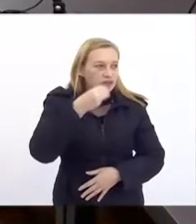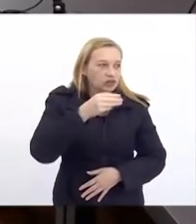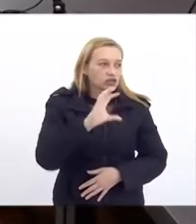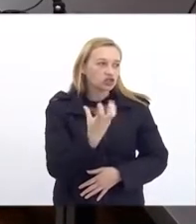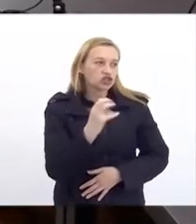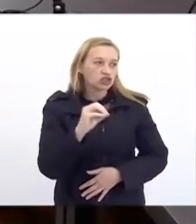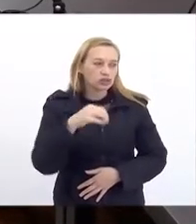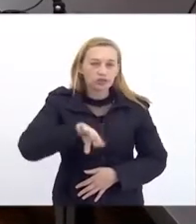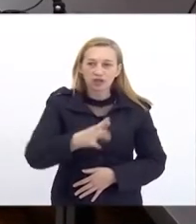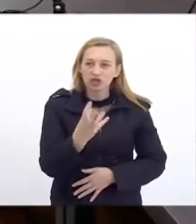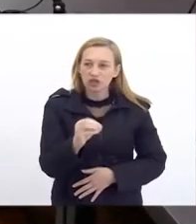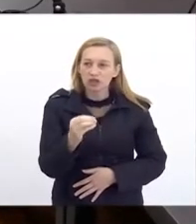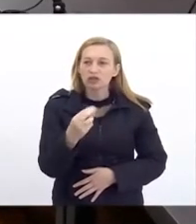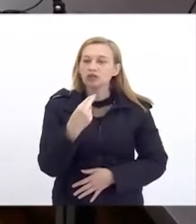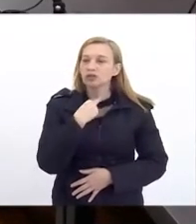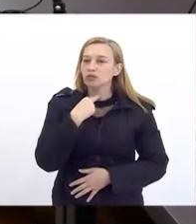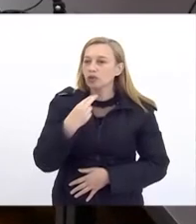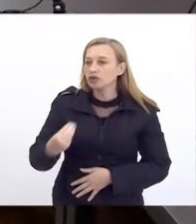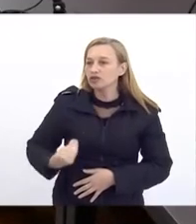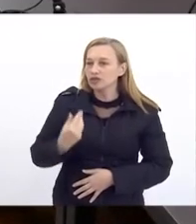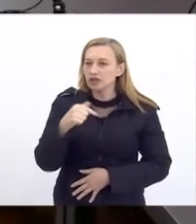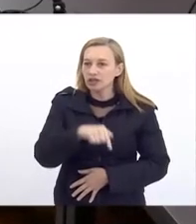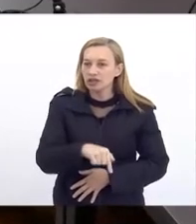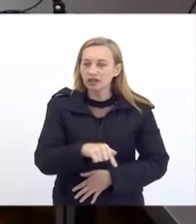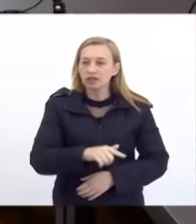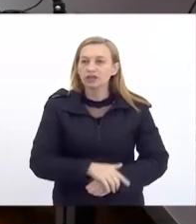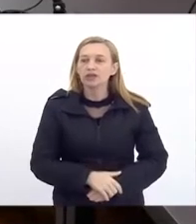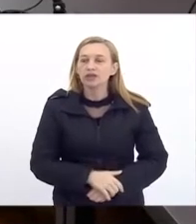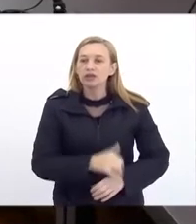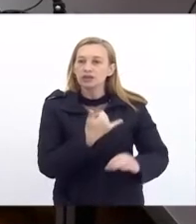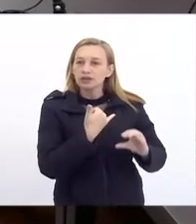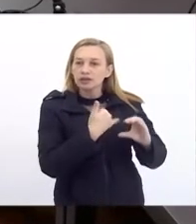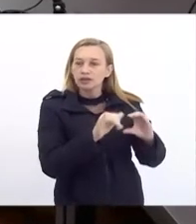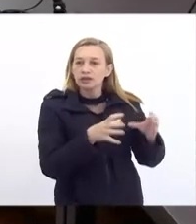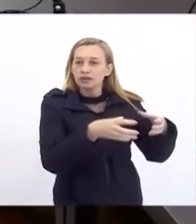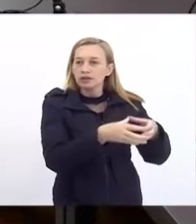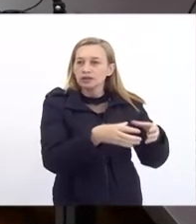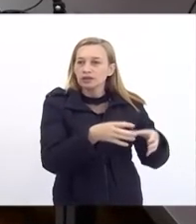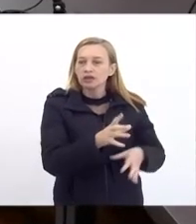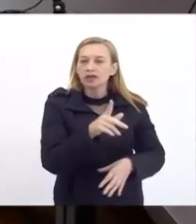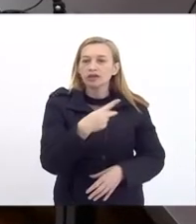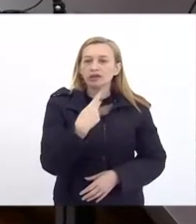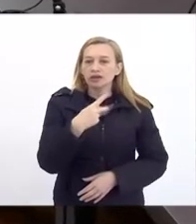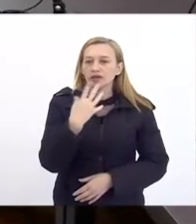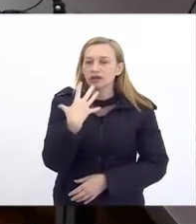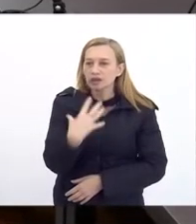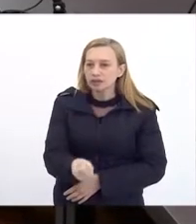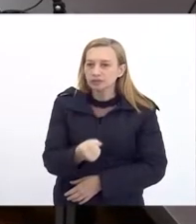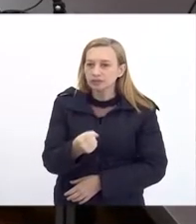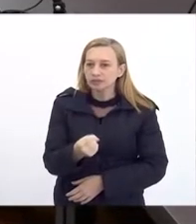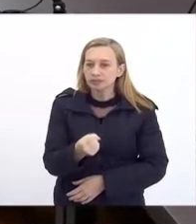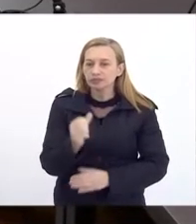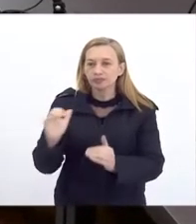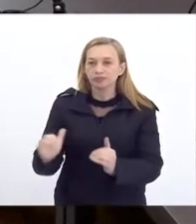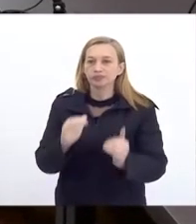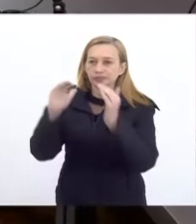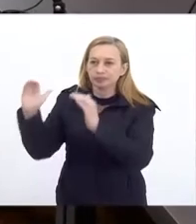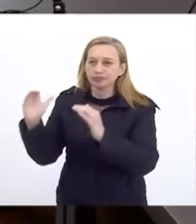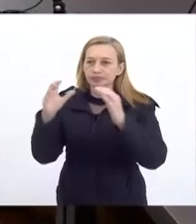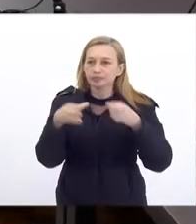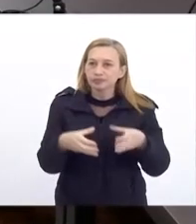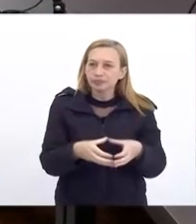está podendo estar aqui presente, mas por zap disse que é favorável à criação da subcomissão e, por via